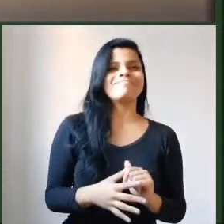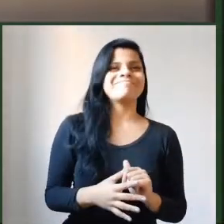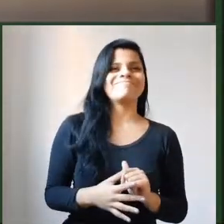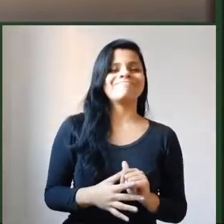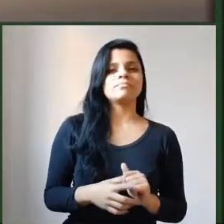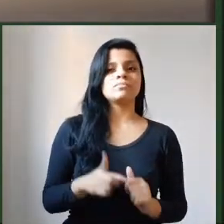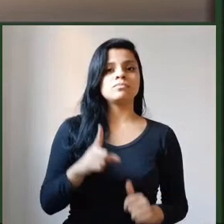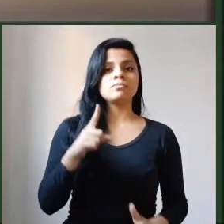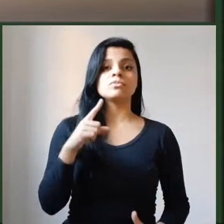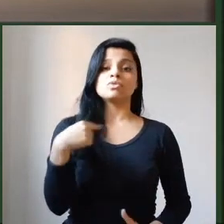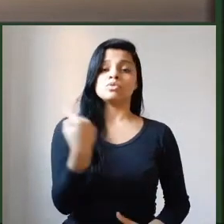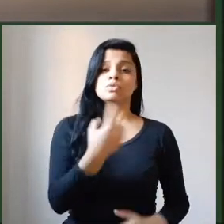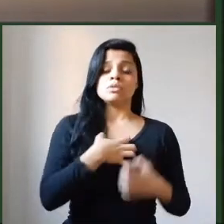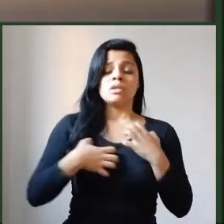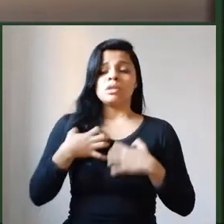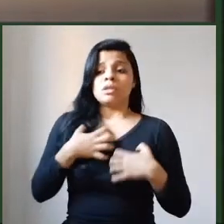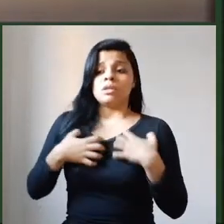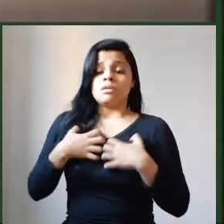pouquinho de lado